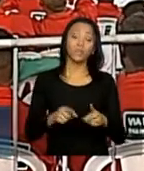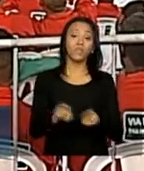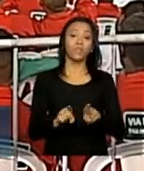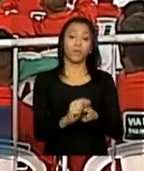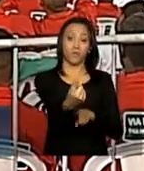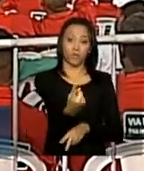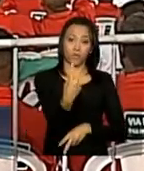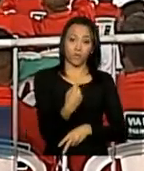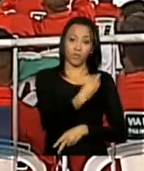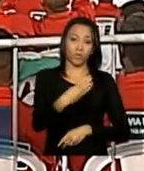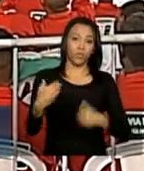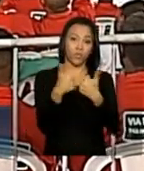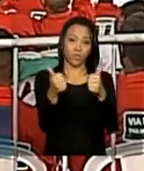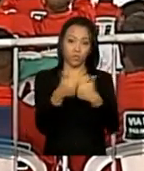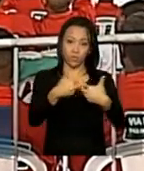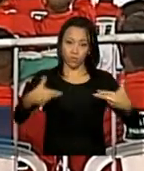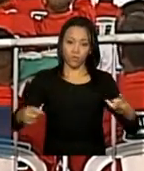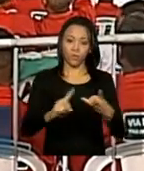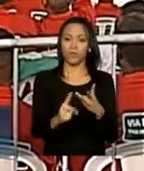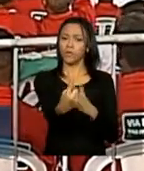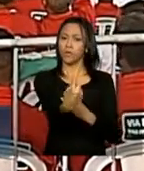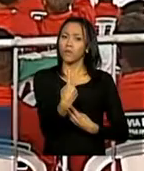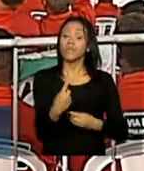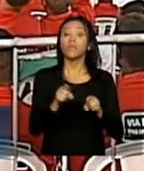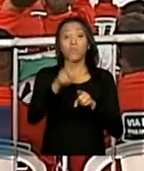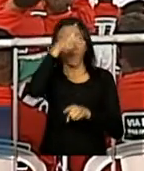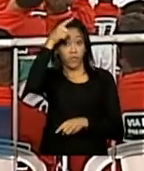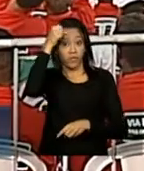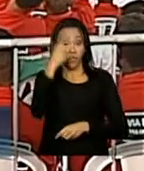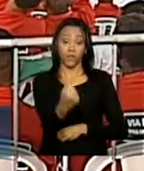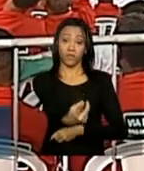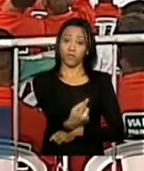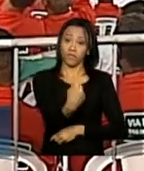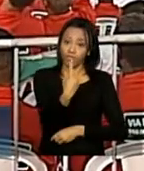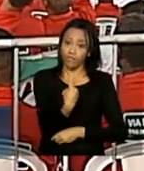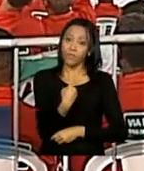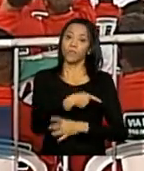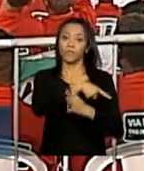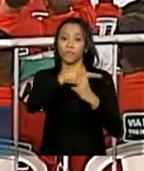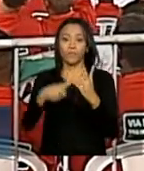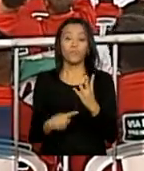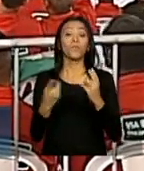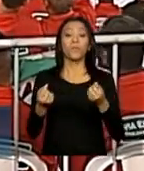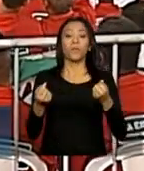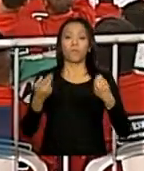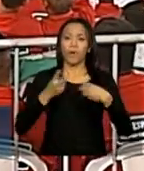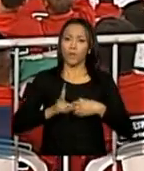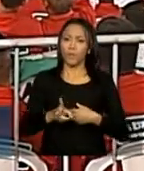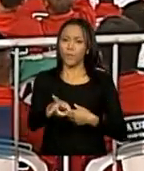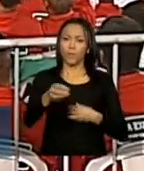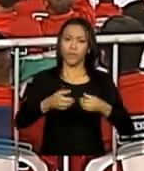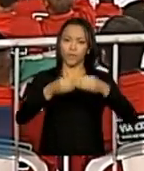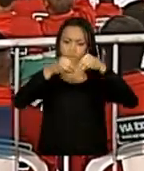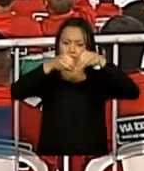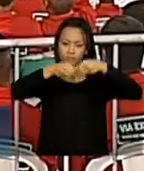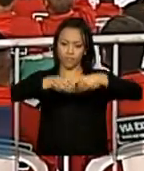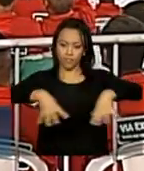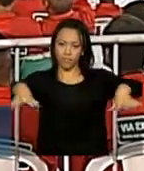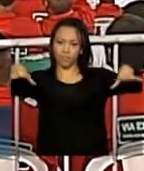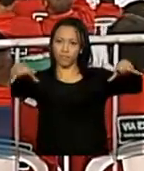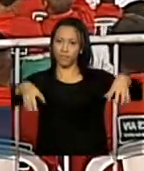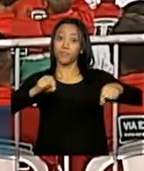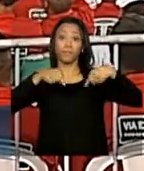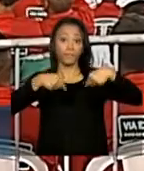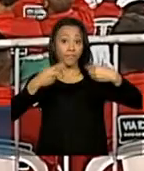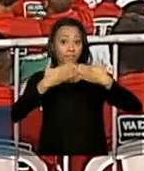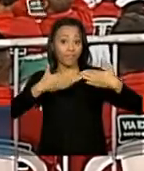ministro dos Transportes César Borges, o prefeito de Salvador Antônio Carlos Magalhães Neto, para proceder ao descerramento da placa